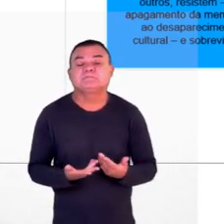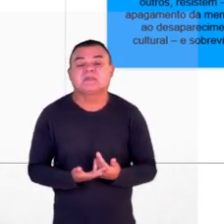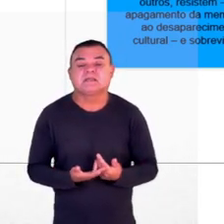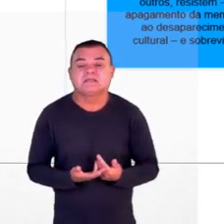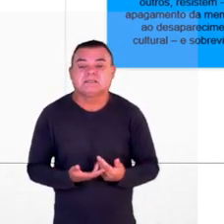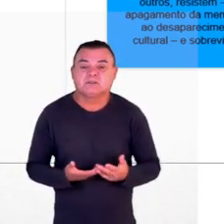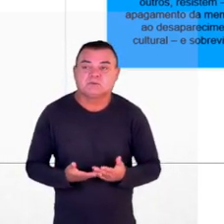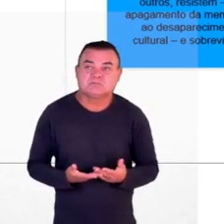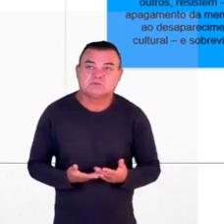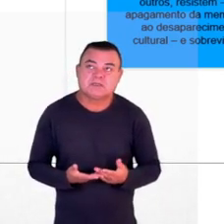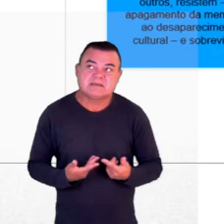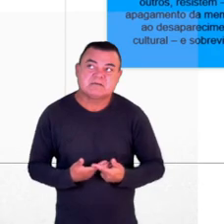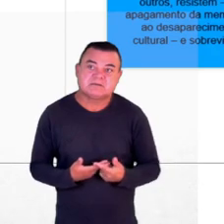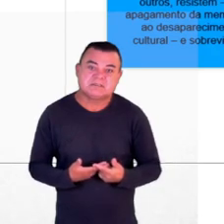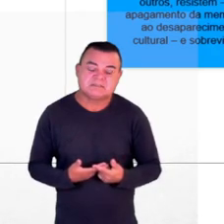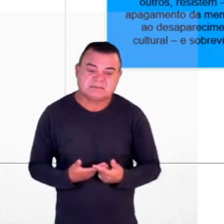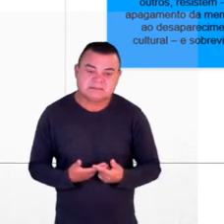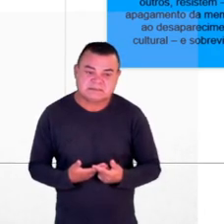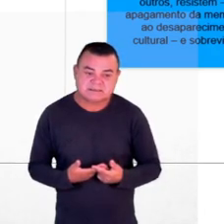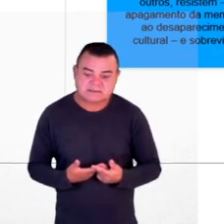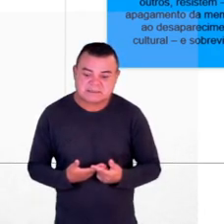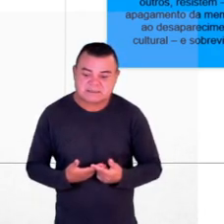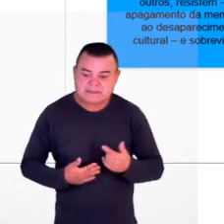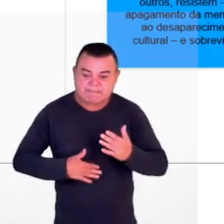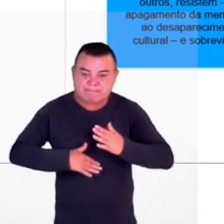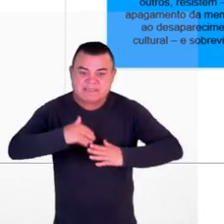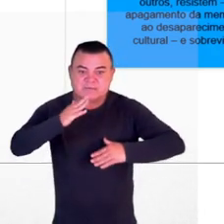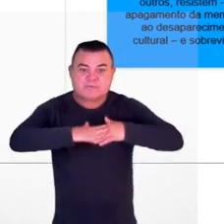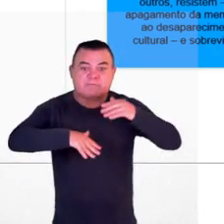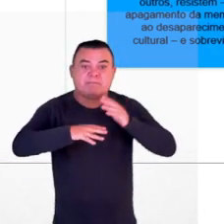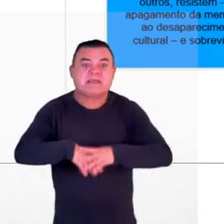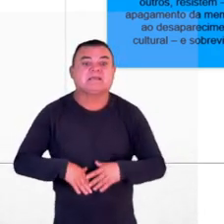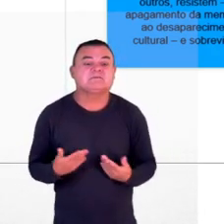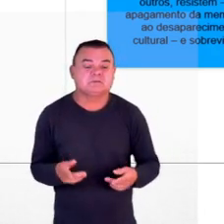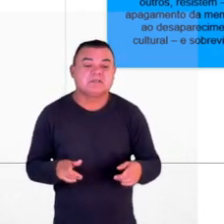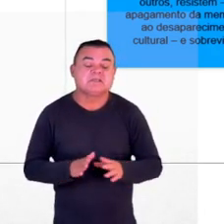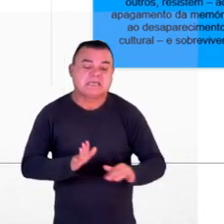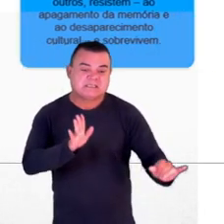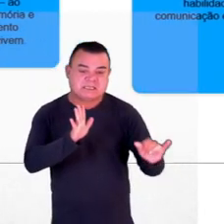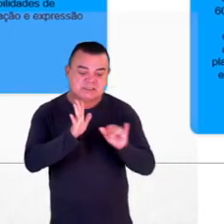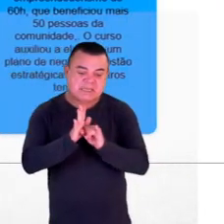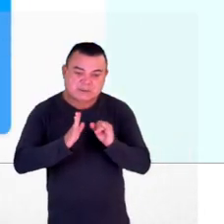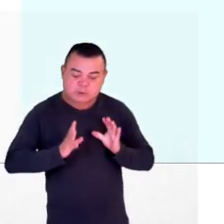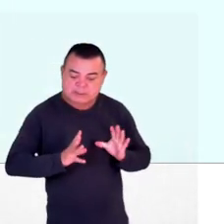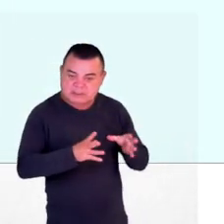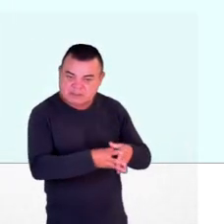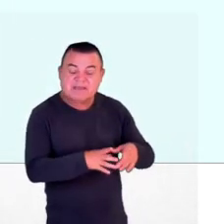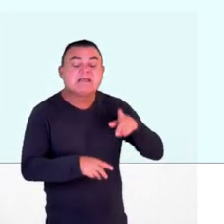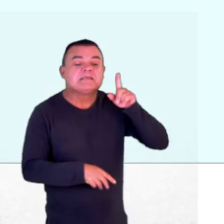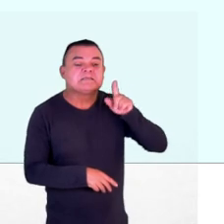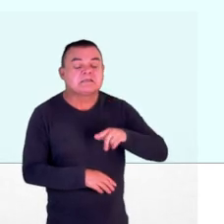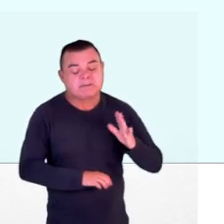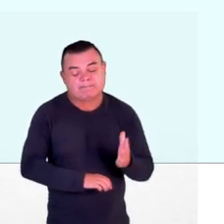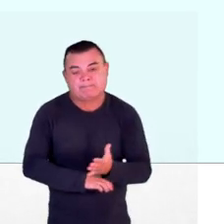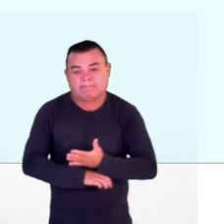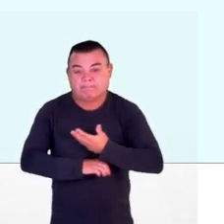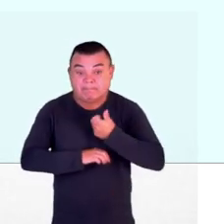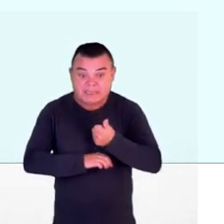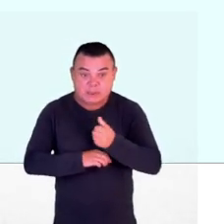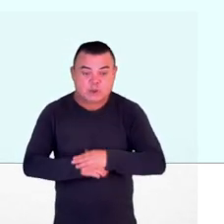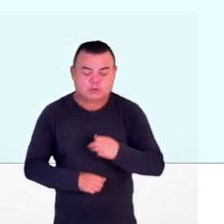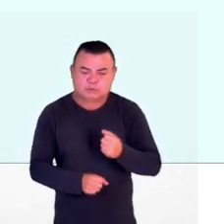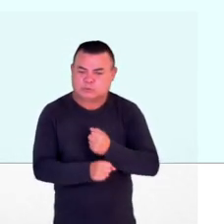essa ação né esse essa essa identidade coletiva também ela seja melhor ali eh